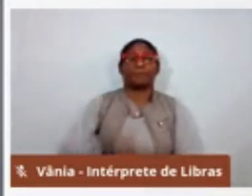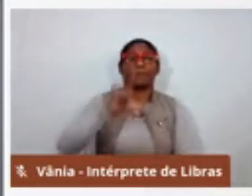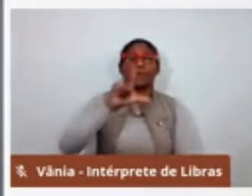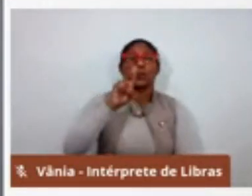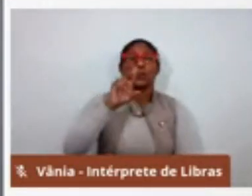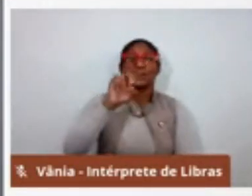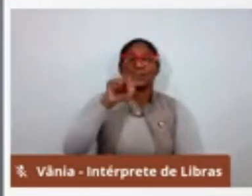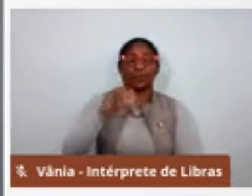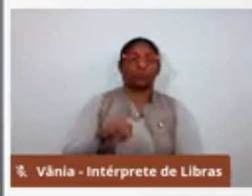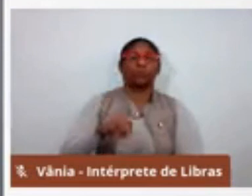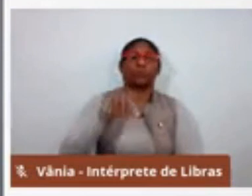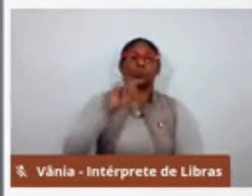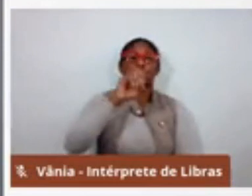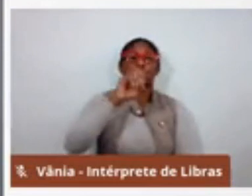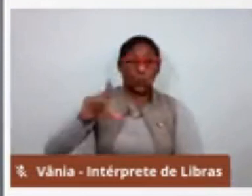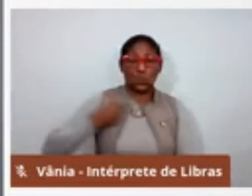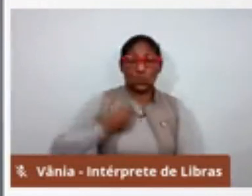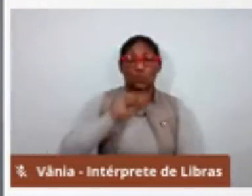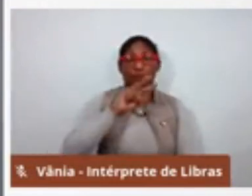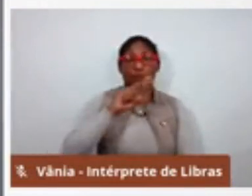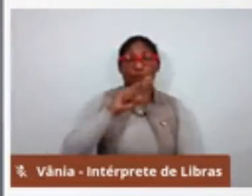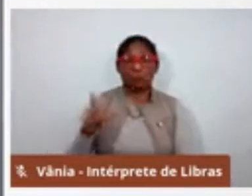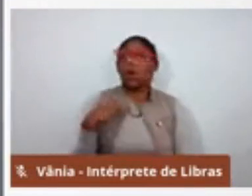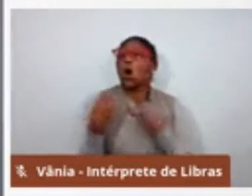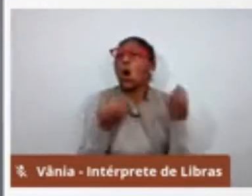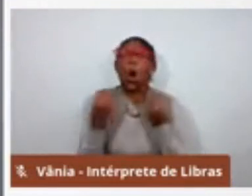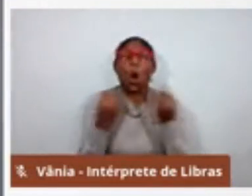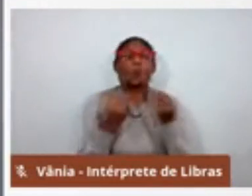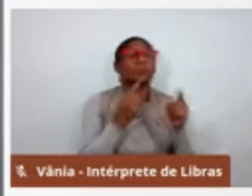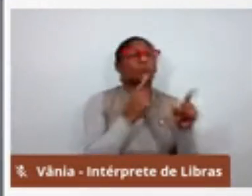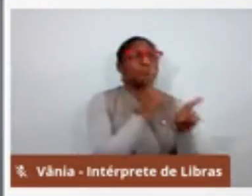Sul 21, pergunta: como será feito o rastreamento